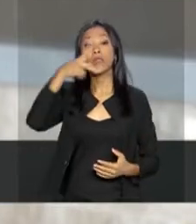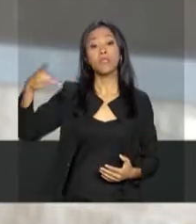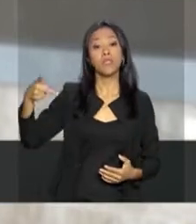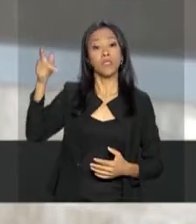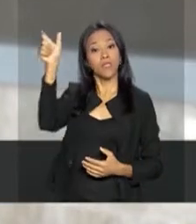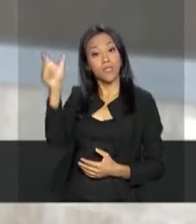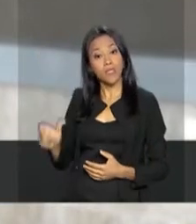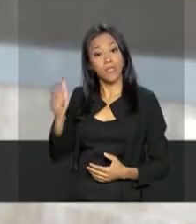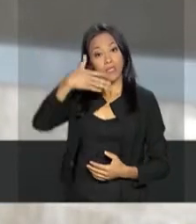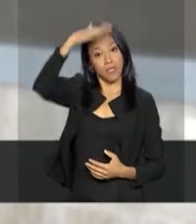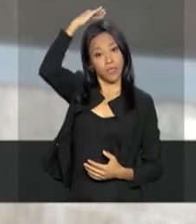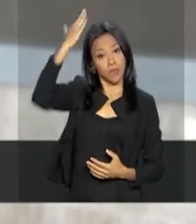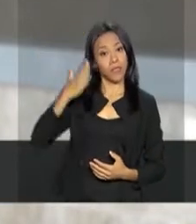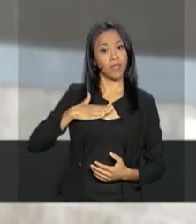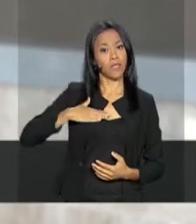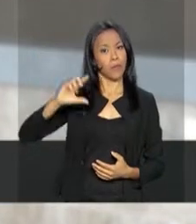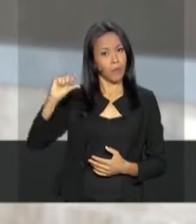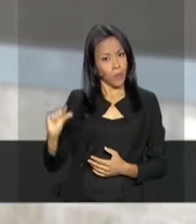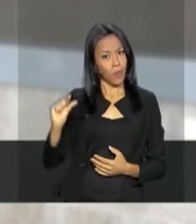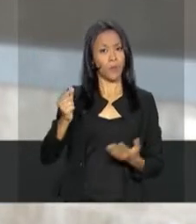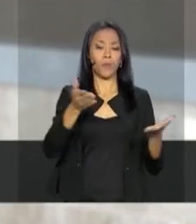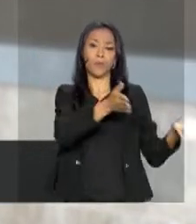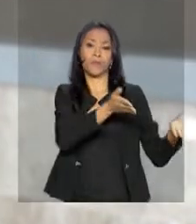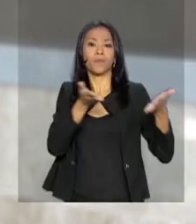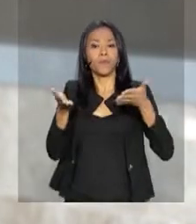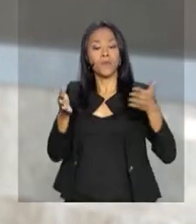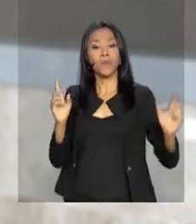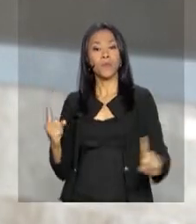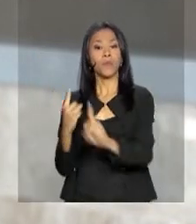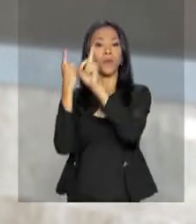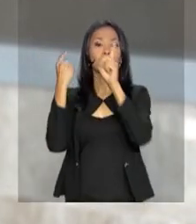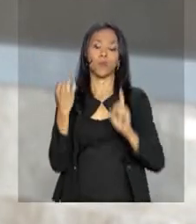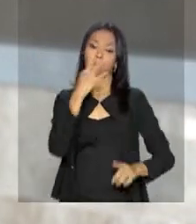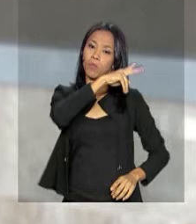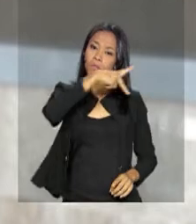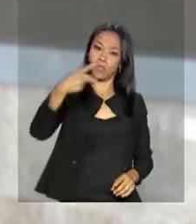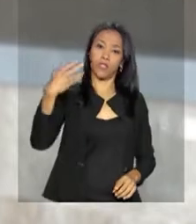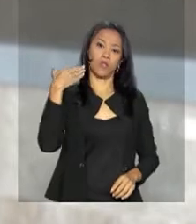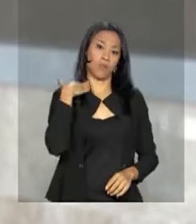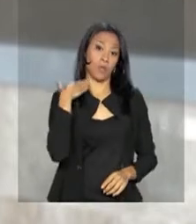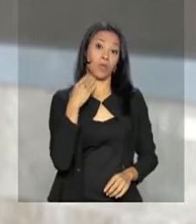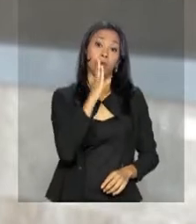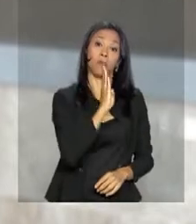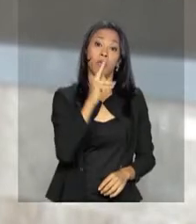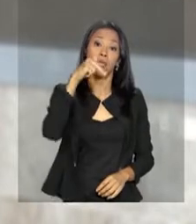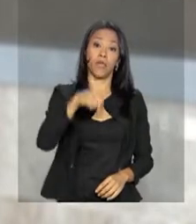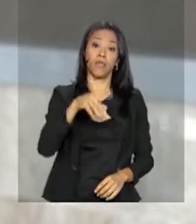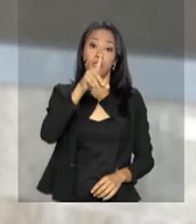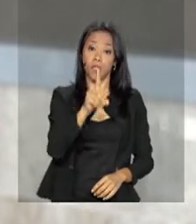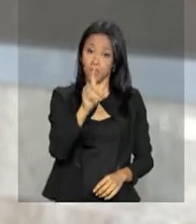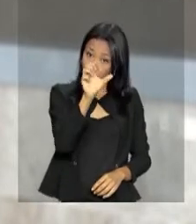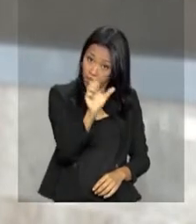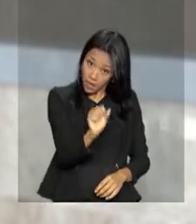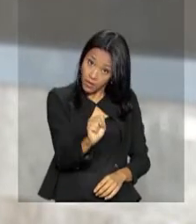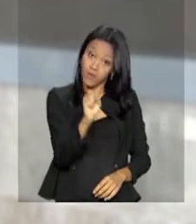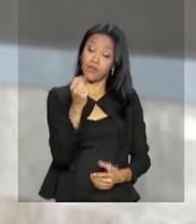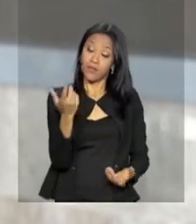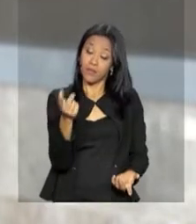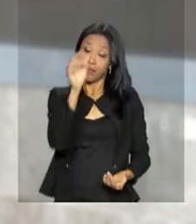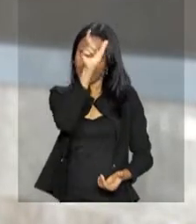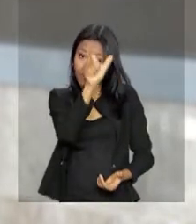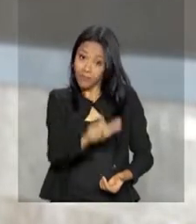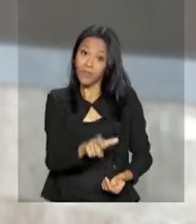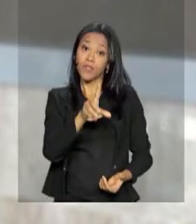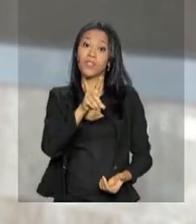pouquinho às 10 horas da manhã o presidente do banco nacional de desenvolvimento econômico e social bnds diogo oliveira e no